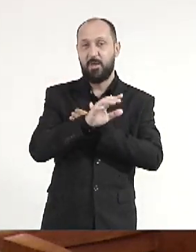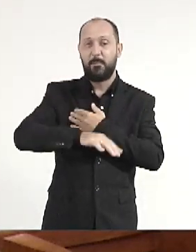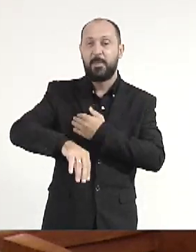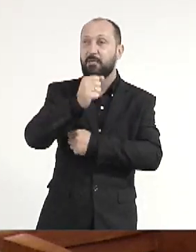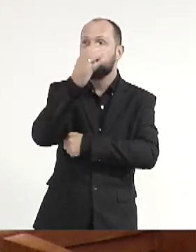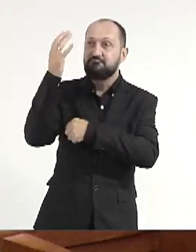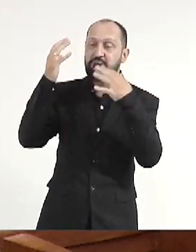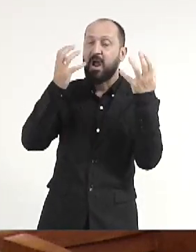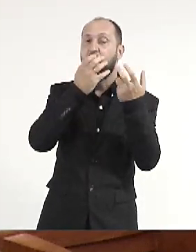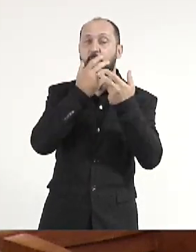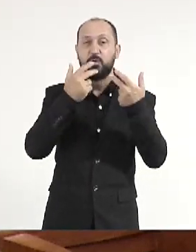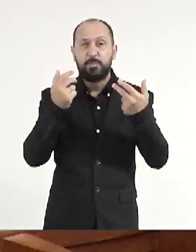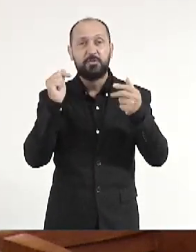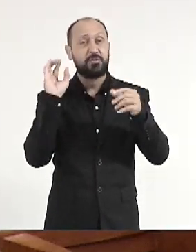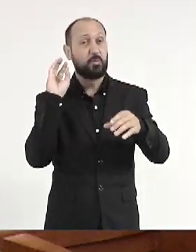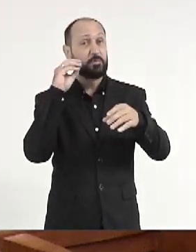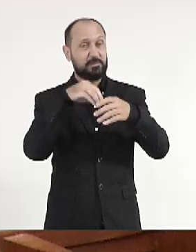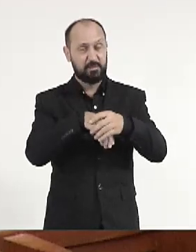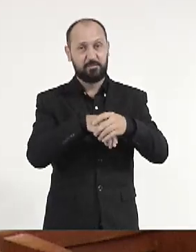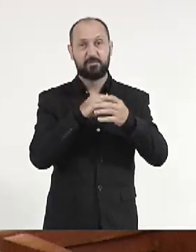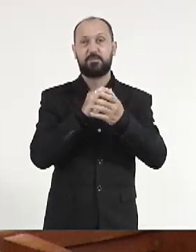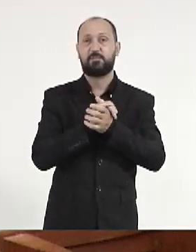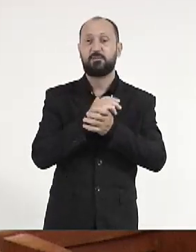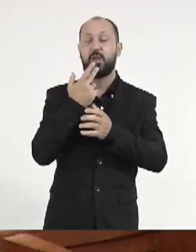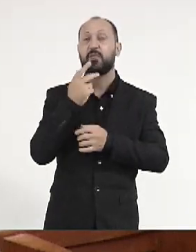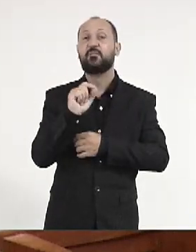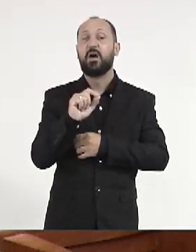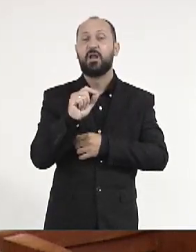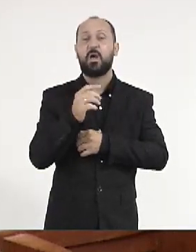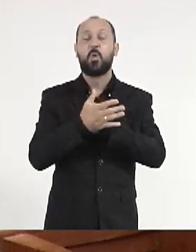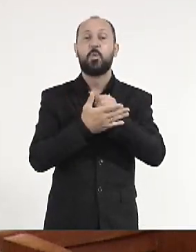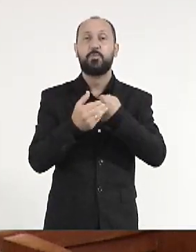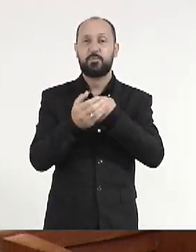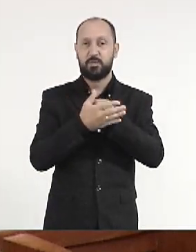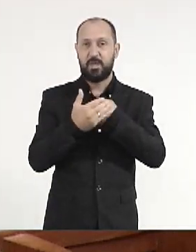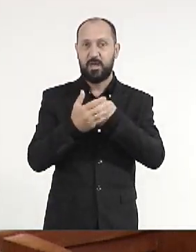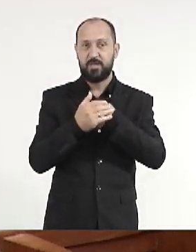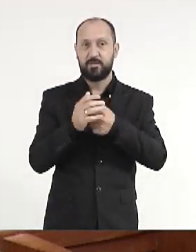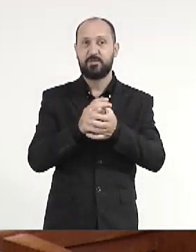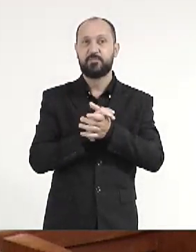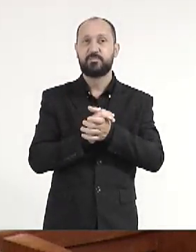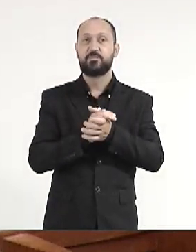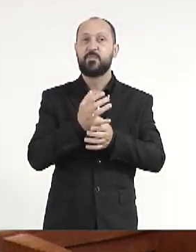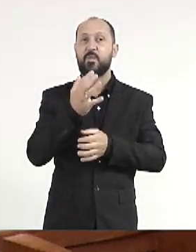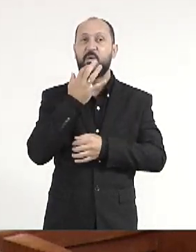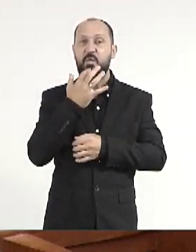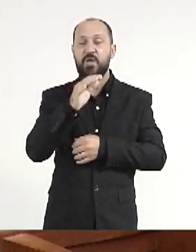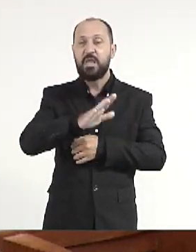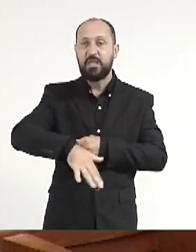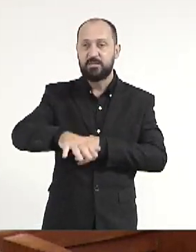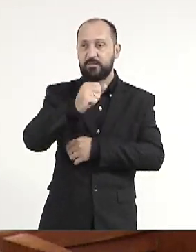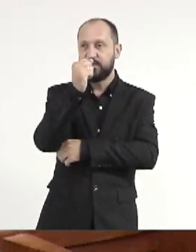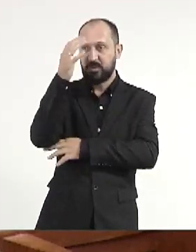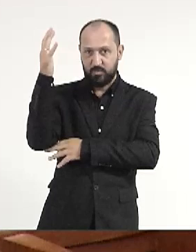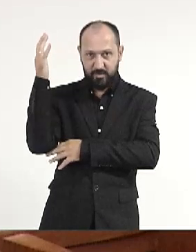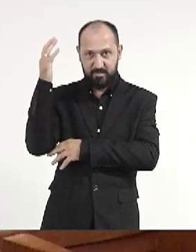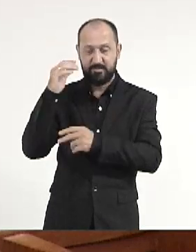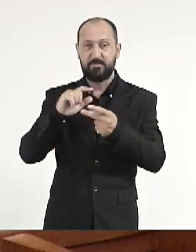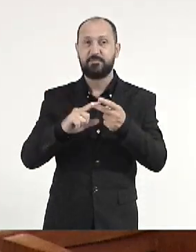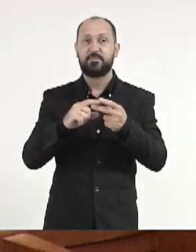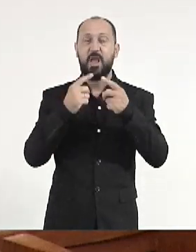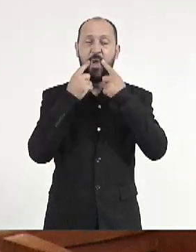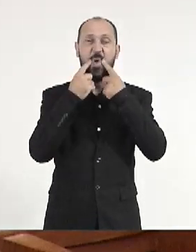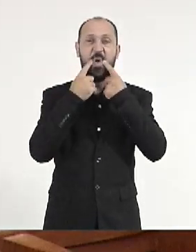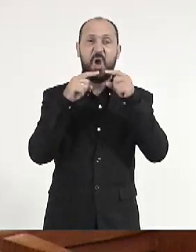todos os bichos que estão no Pantanal, e eles falam com muito carinho, de muito conhecimento sobre a natureza. E também